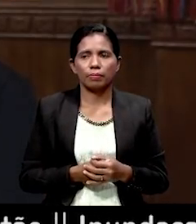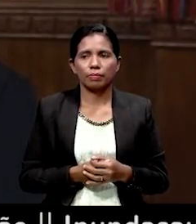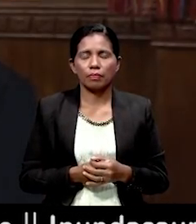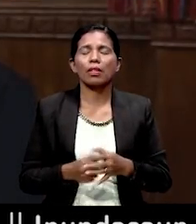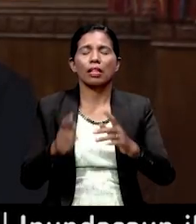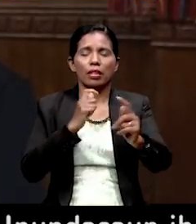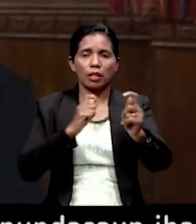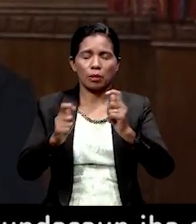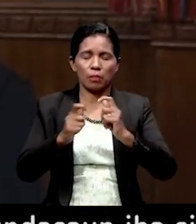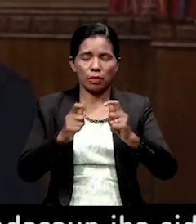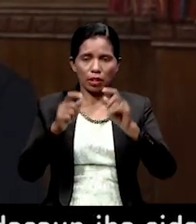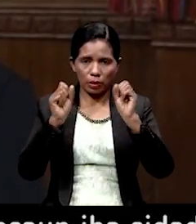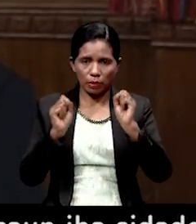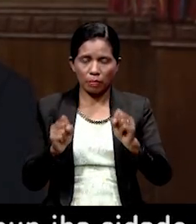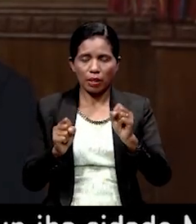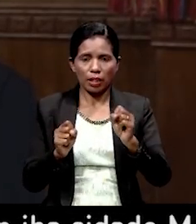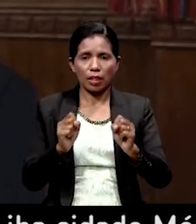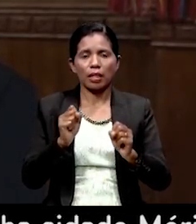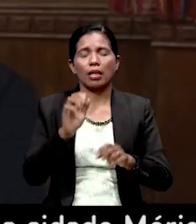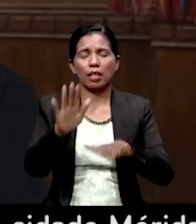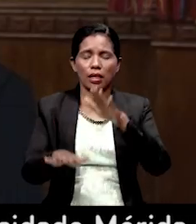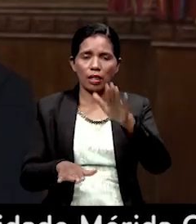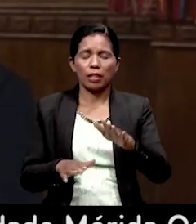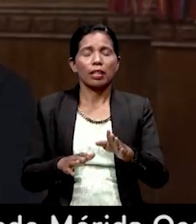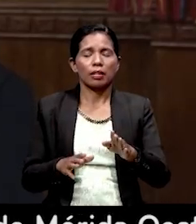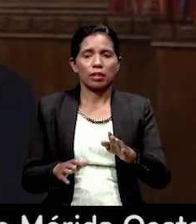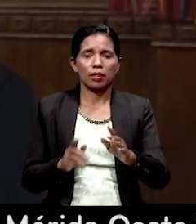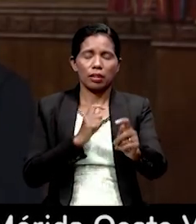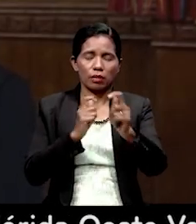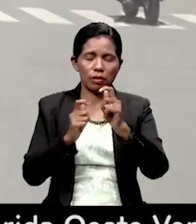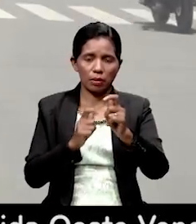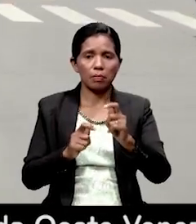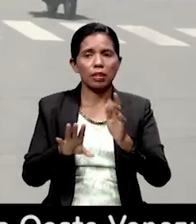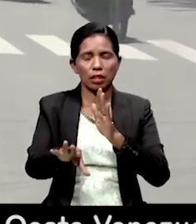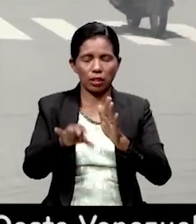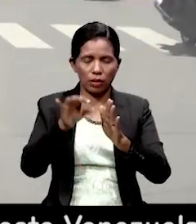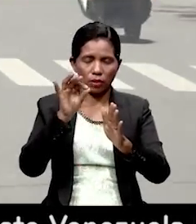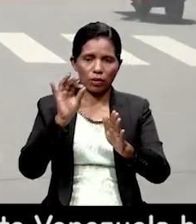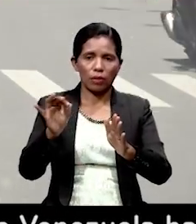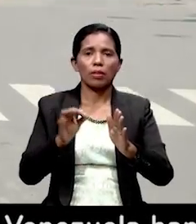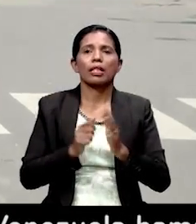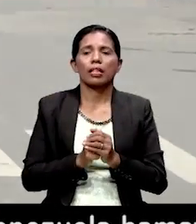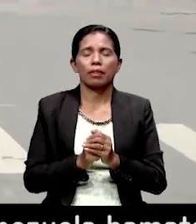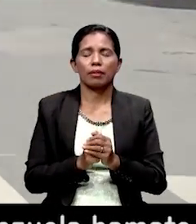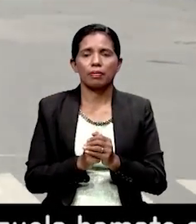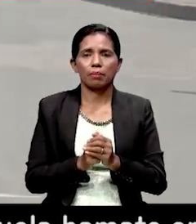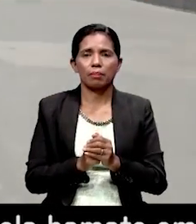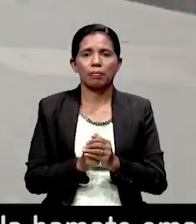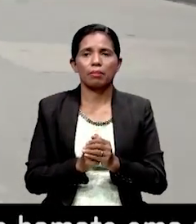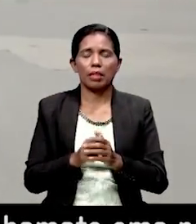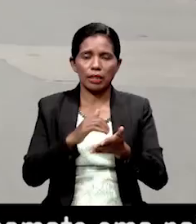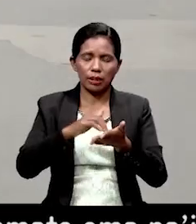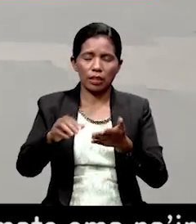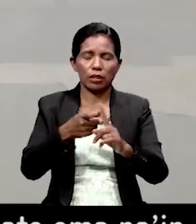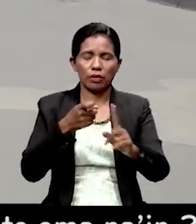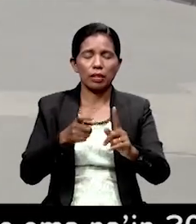transport pulih nebe at circula tinggi transport pulih nebe mak hetanon lisensi legal ba transporte sira nebe documento mate no